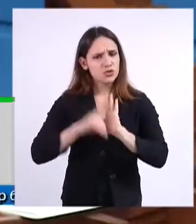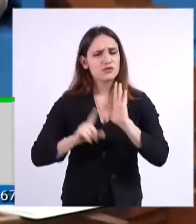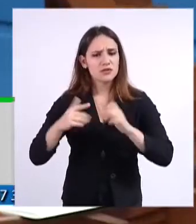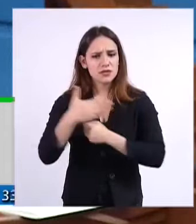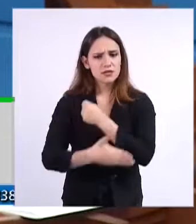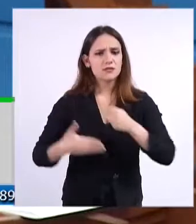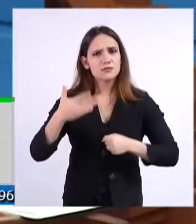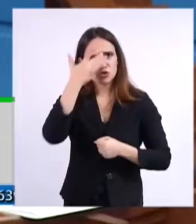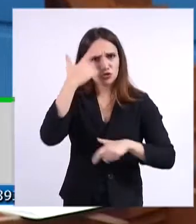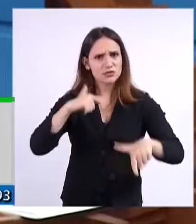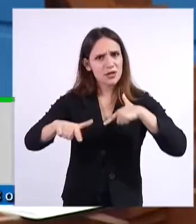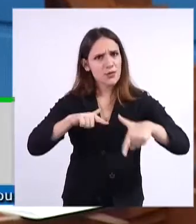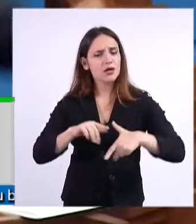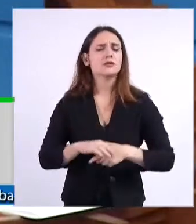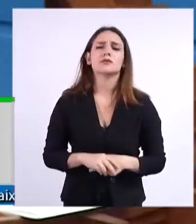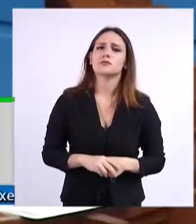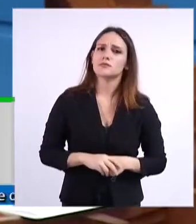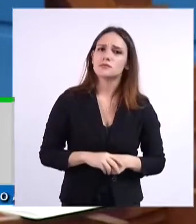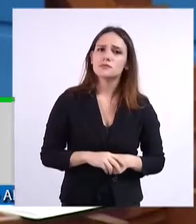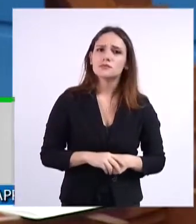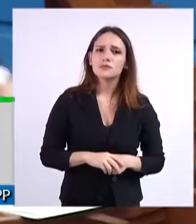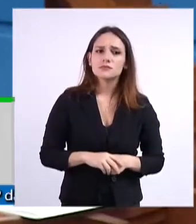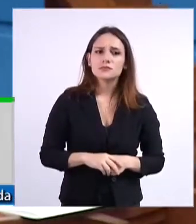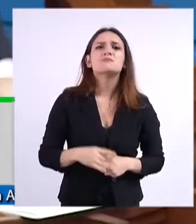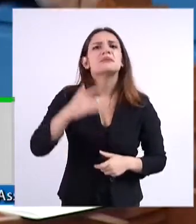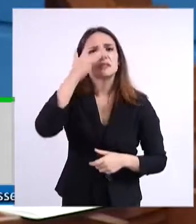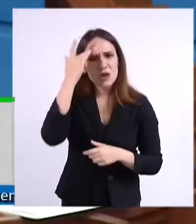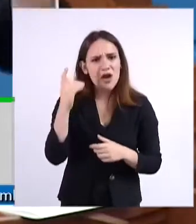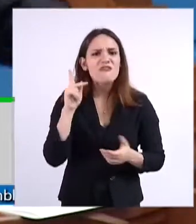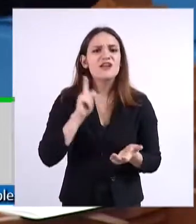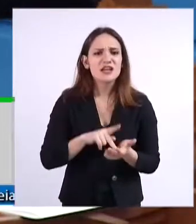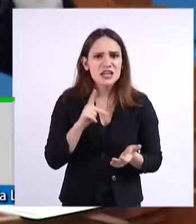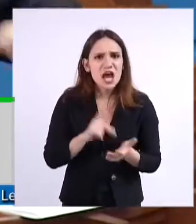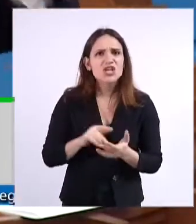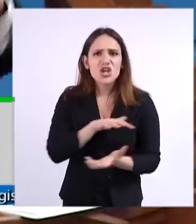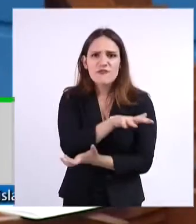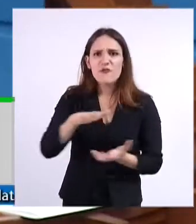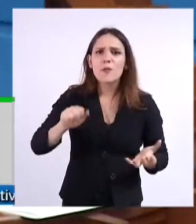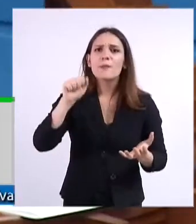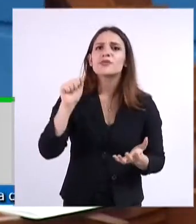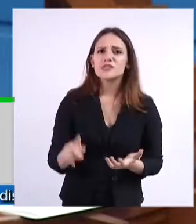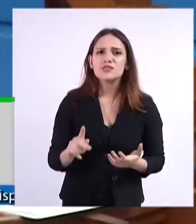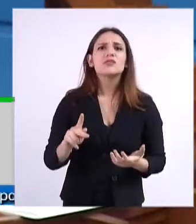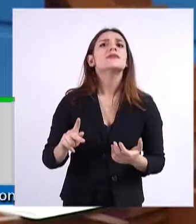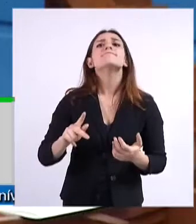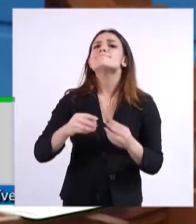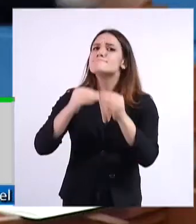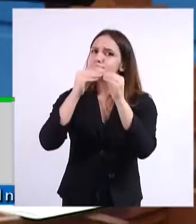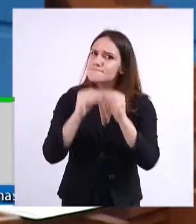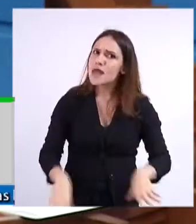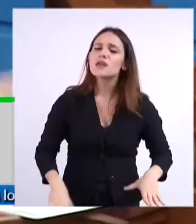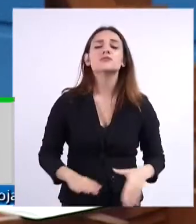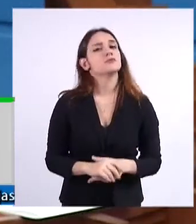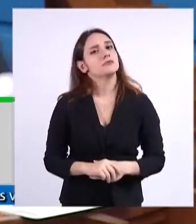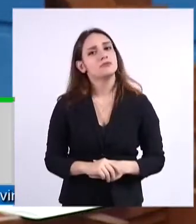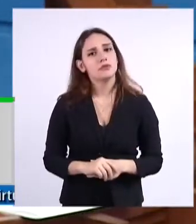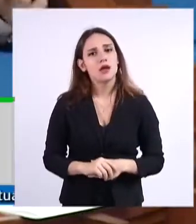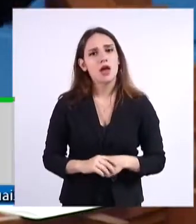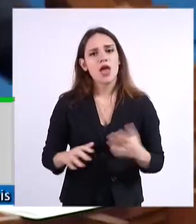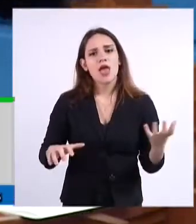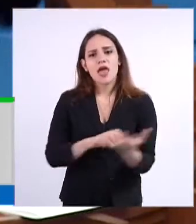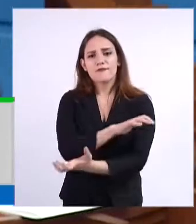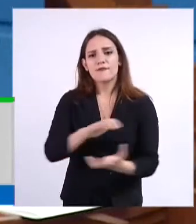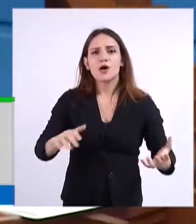os trabalhadores que foram golpeados pela reforma trabalhista. A reforma trabalhista